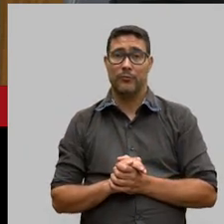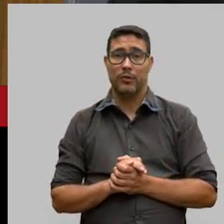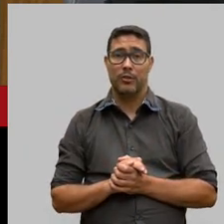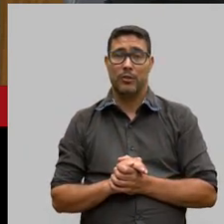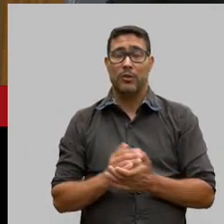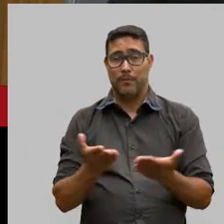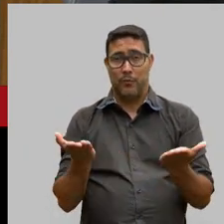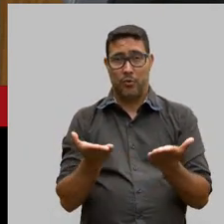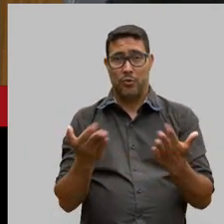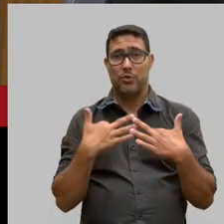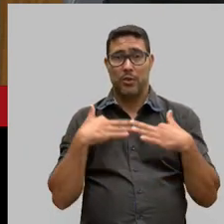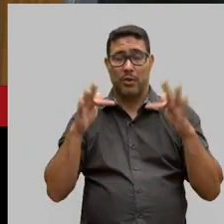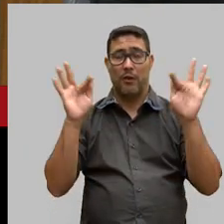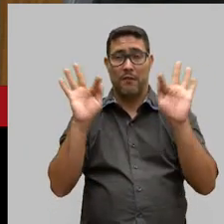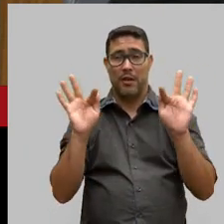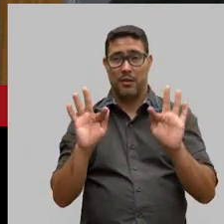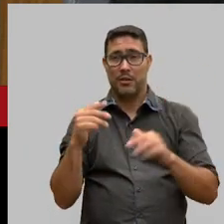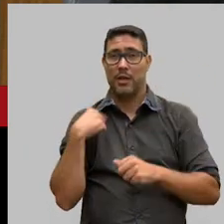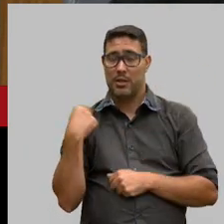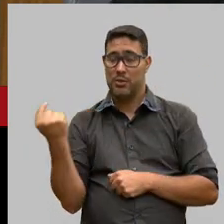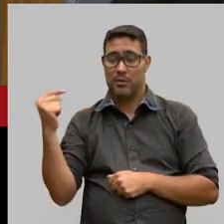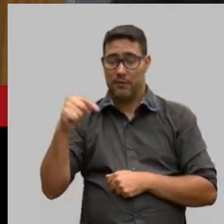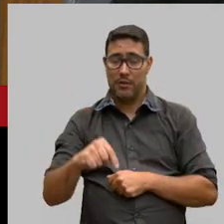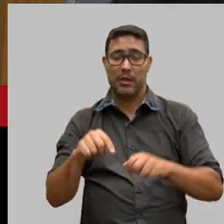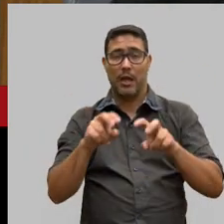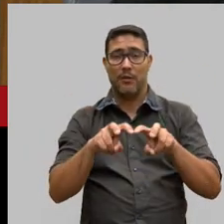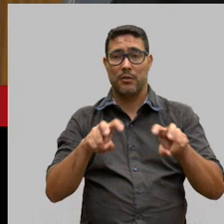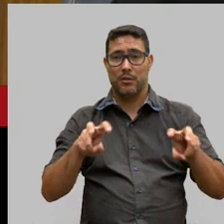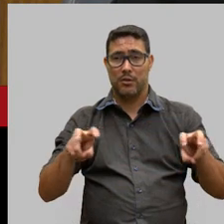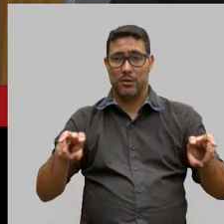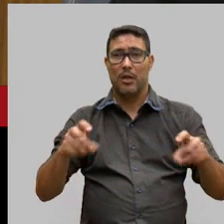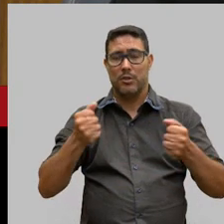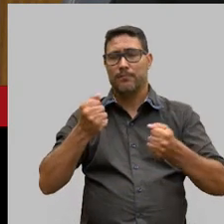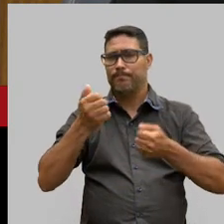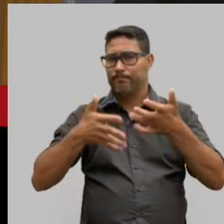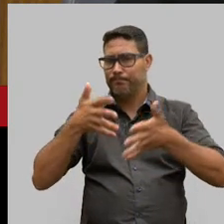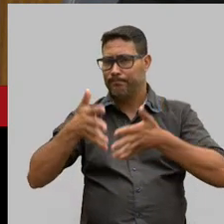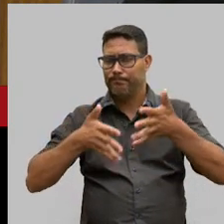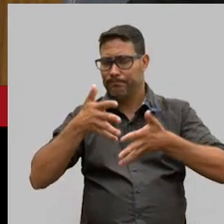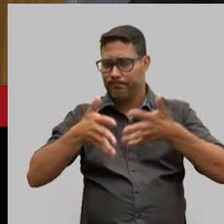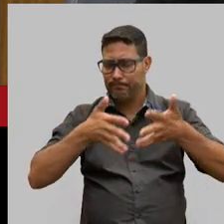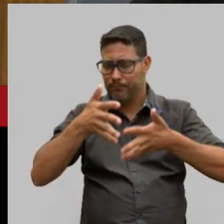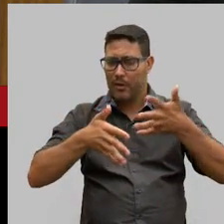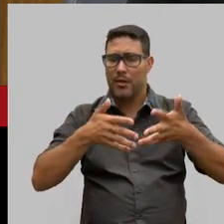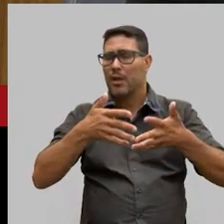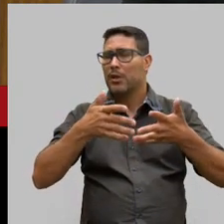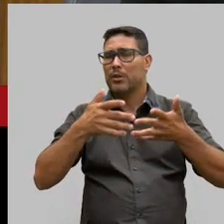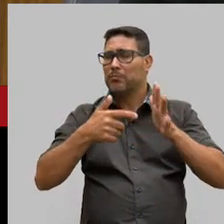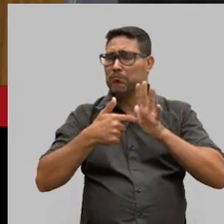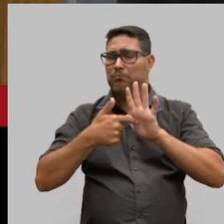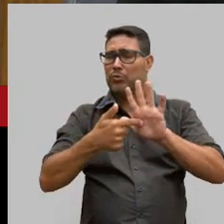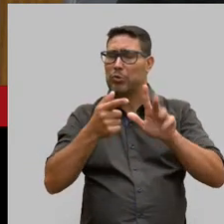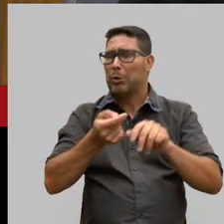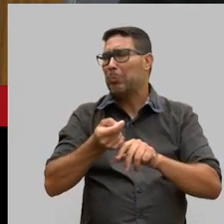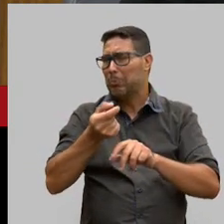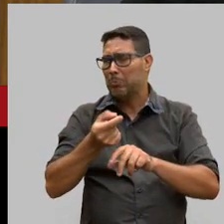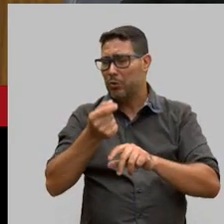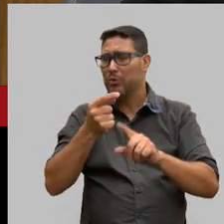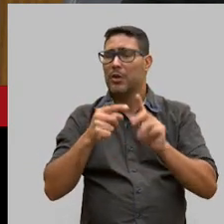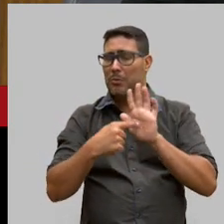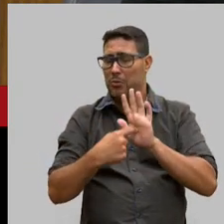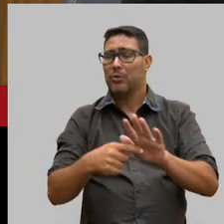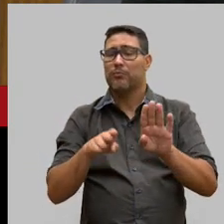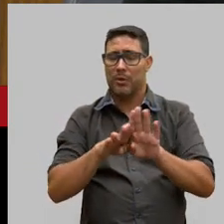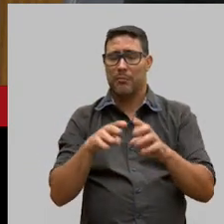de estar aqui em cima na mesa compartilhando um pouquinho só né e trazendo as nossas aflições também eh como